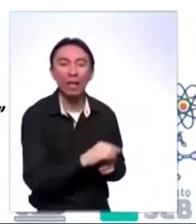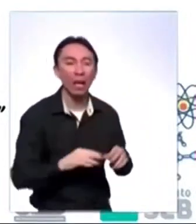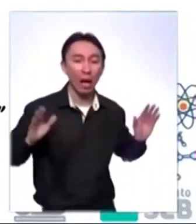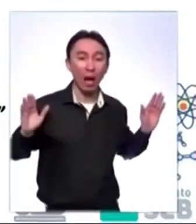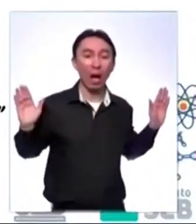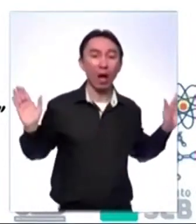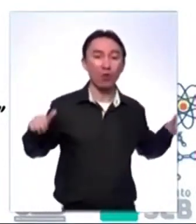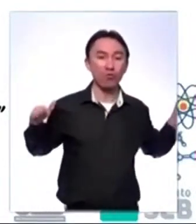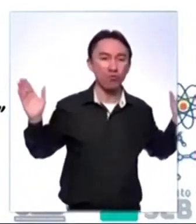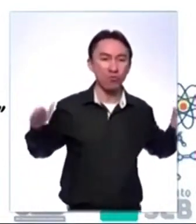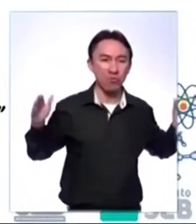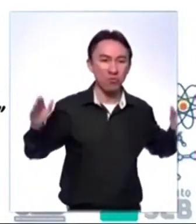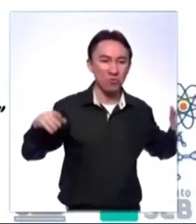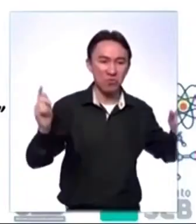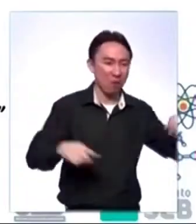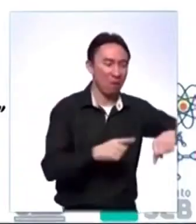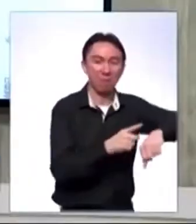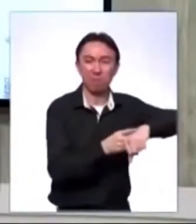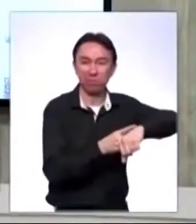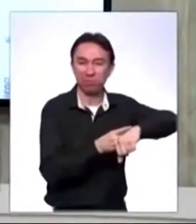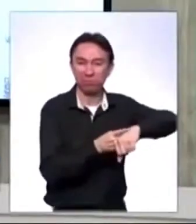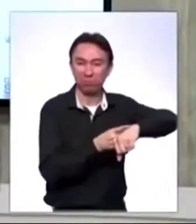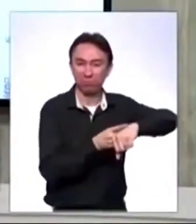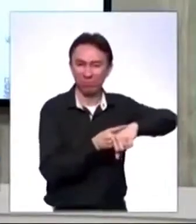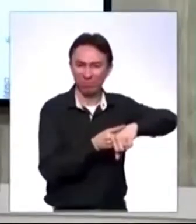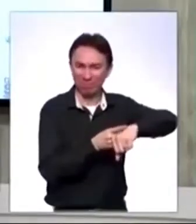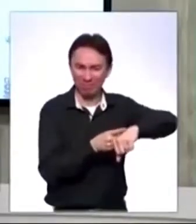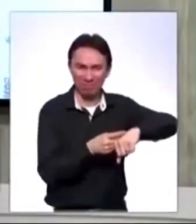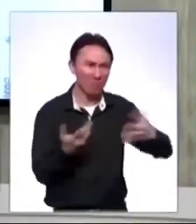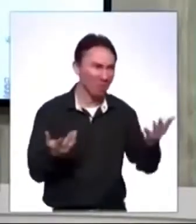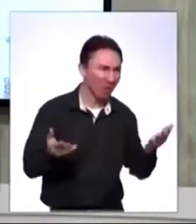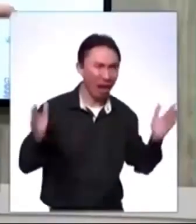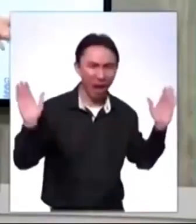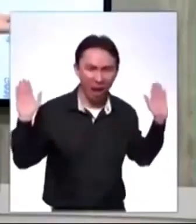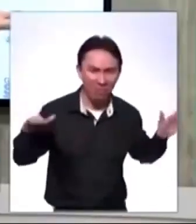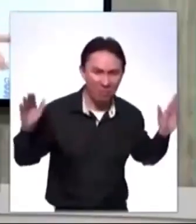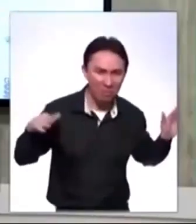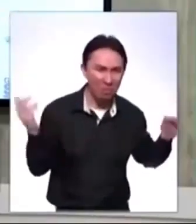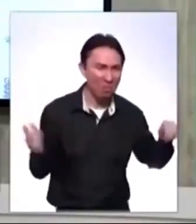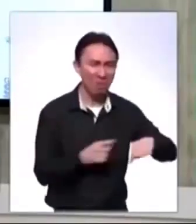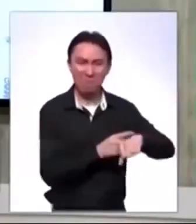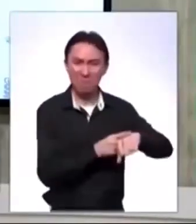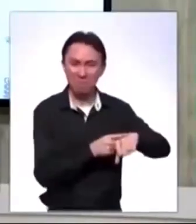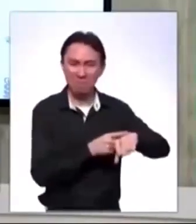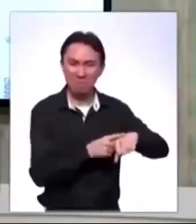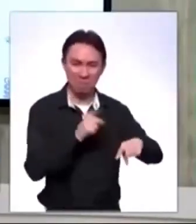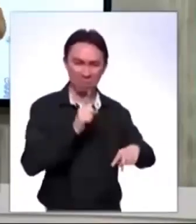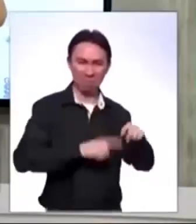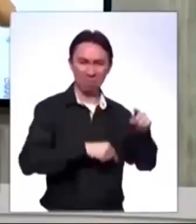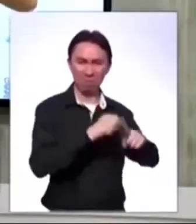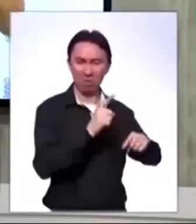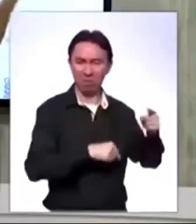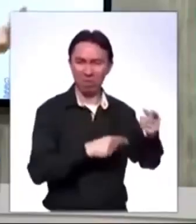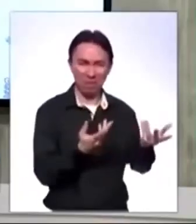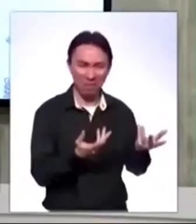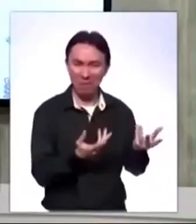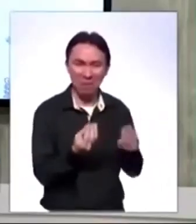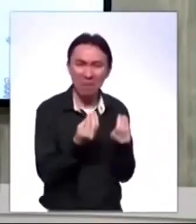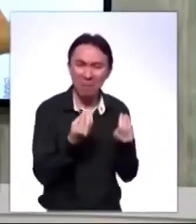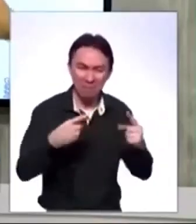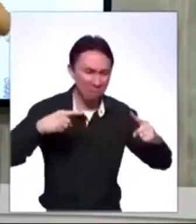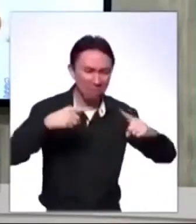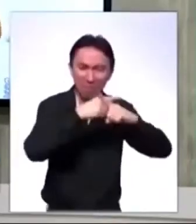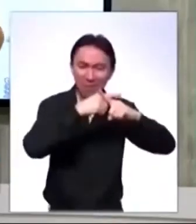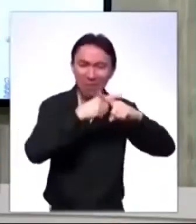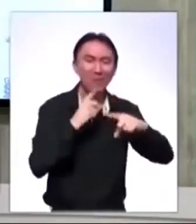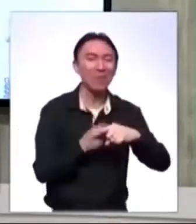anjo pornográfico? Isso é um paradoxo, né? Ou é um anjo, ou é pornográfico. Por que ele é um anjo pornográfico? Porque todas as peças dele